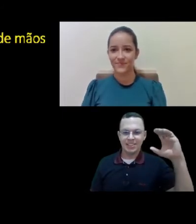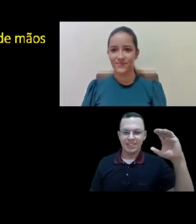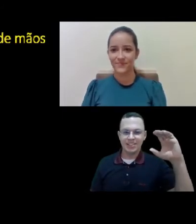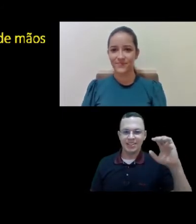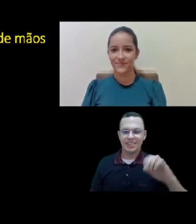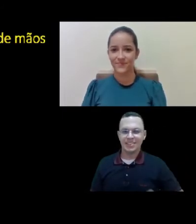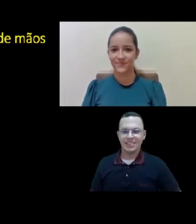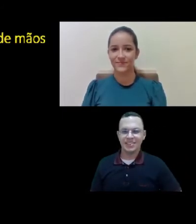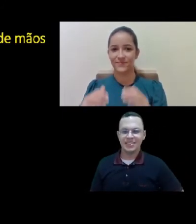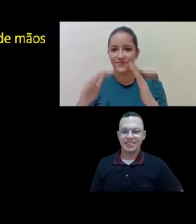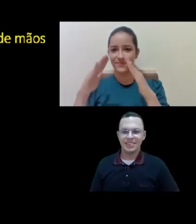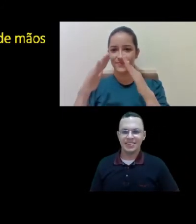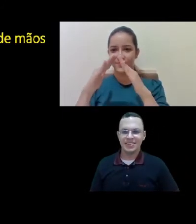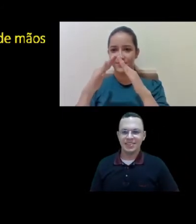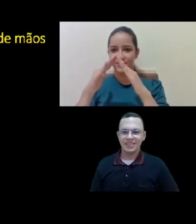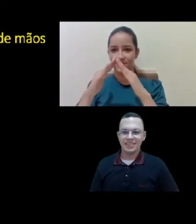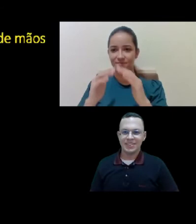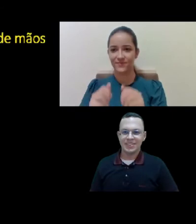C,